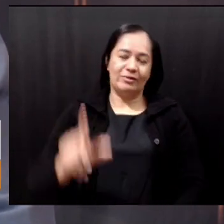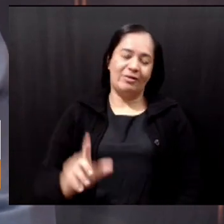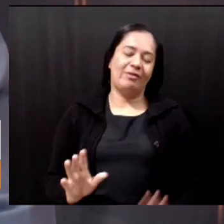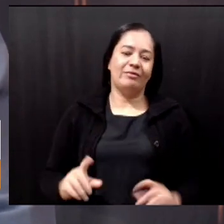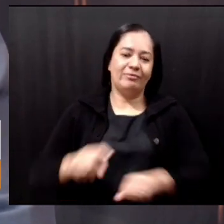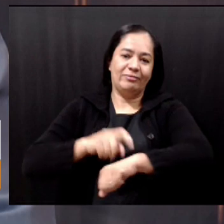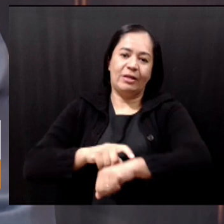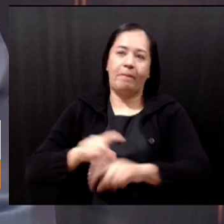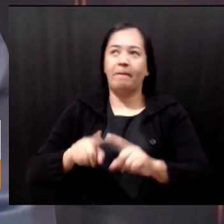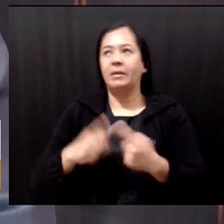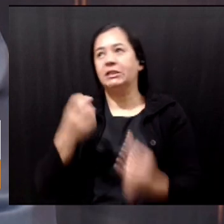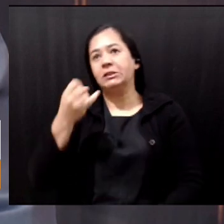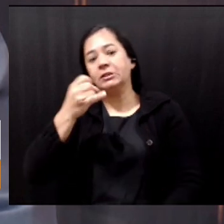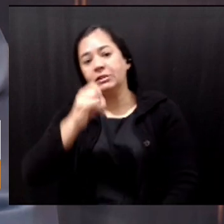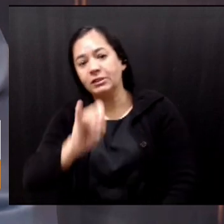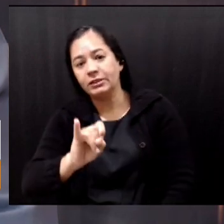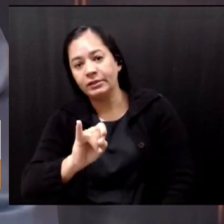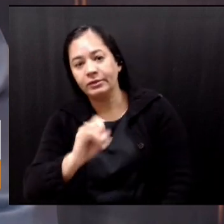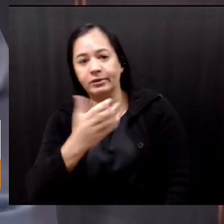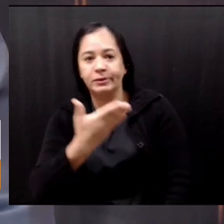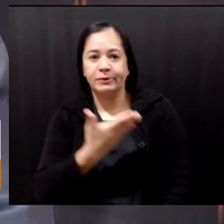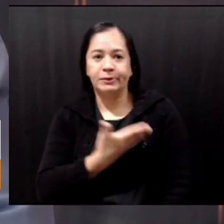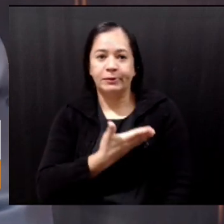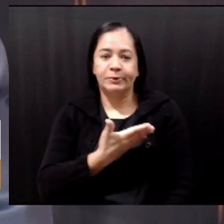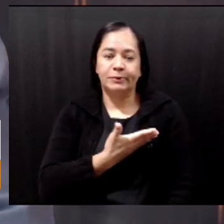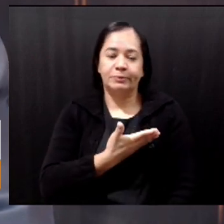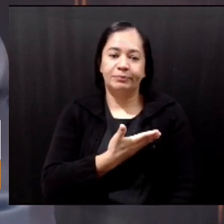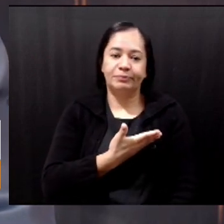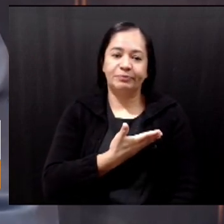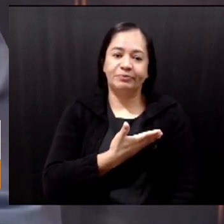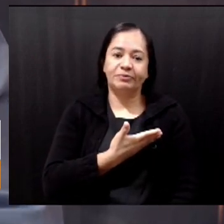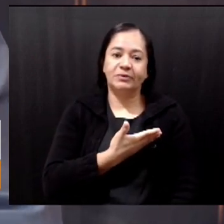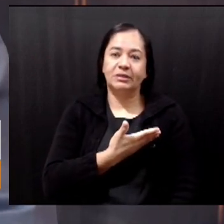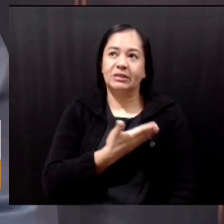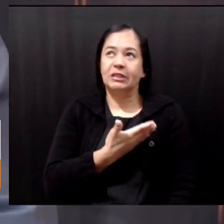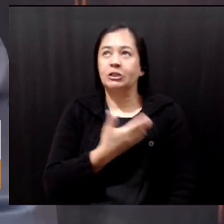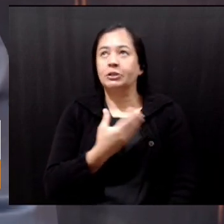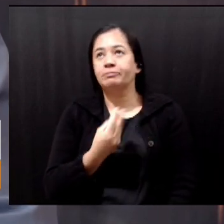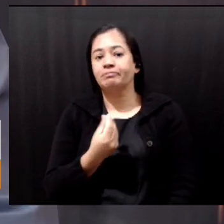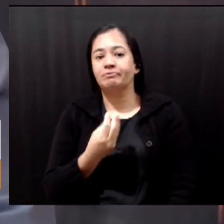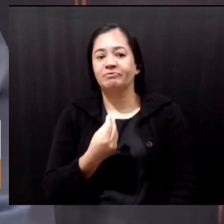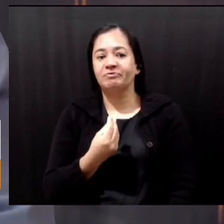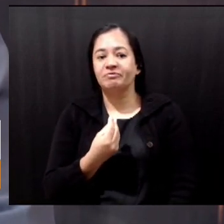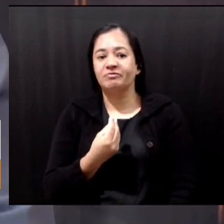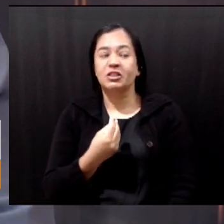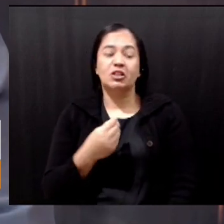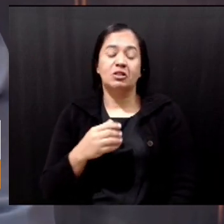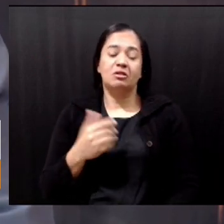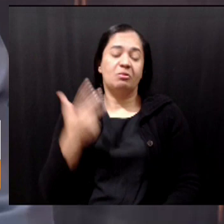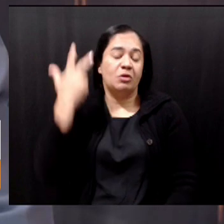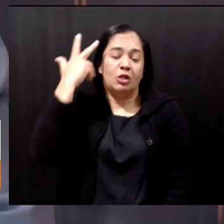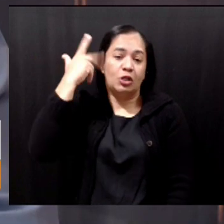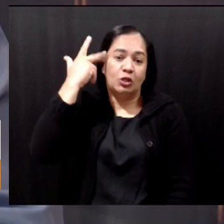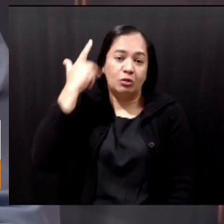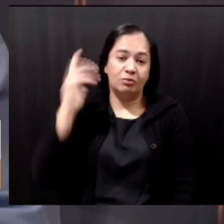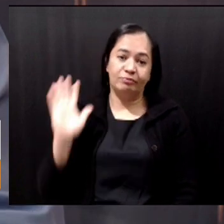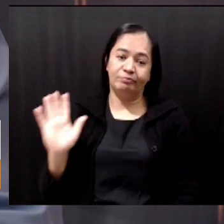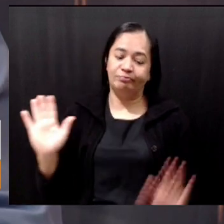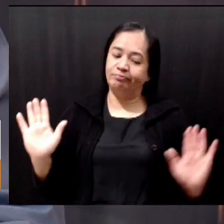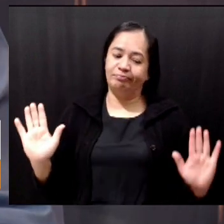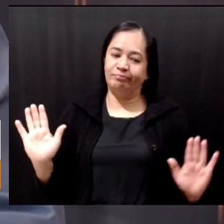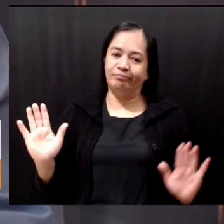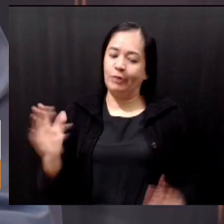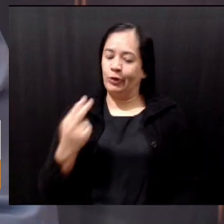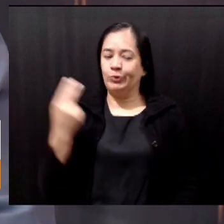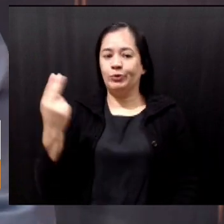assim, não é nem de baixa manutenção, mas uma amizade por conveniência, aí eu acredito que não. A partir do momento